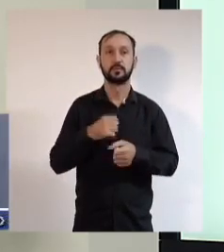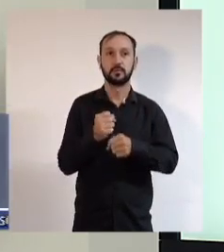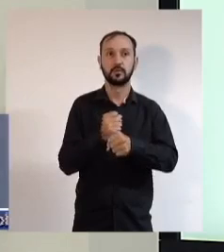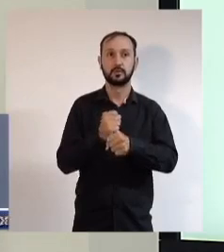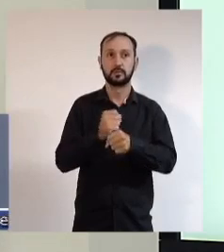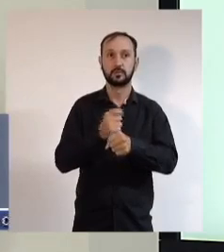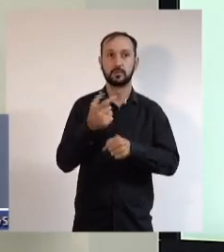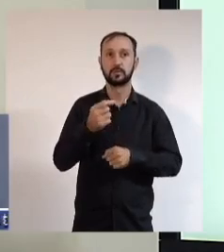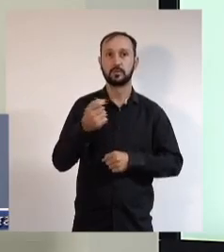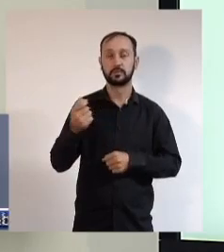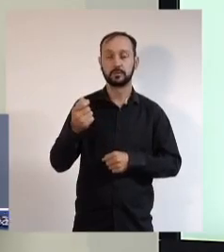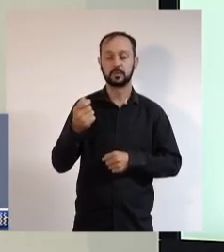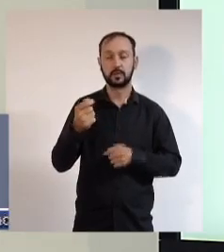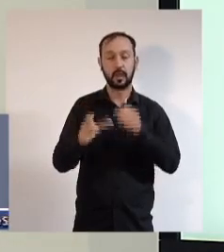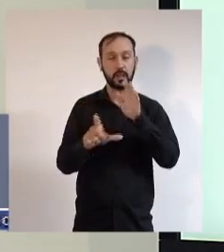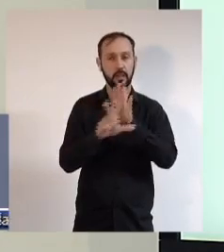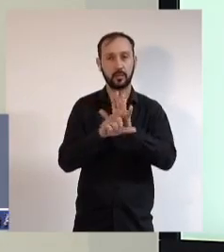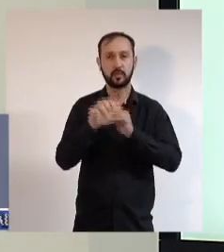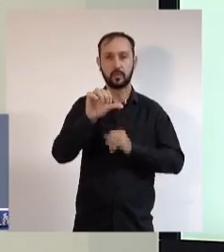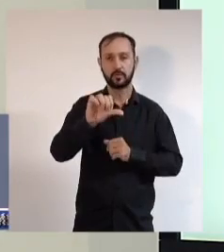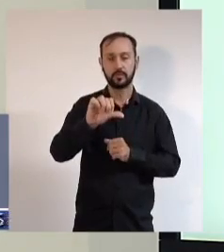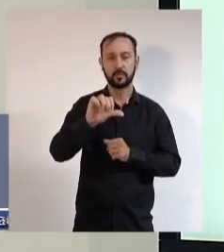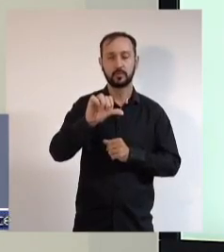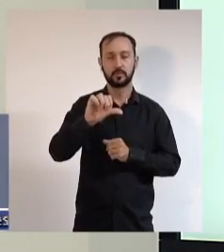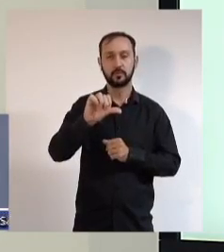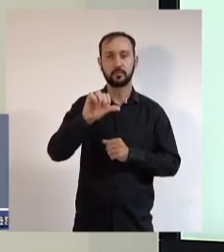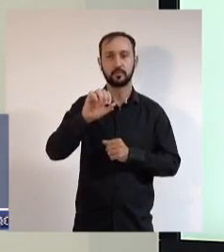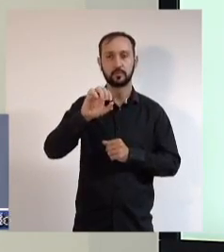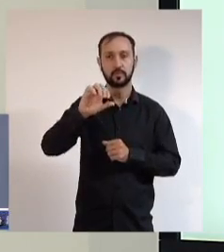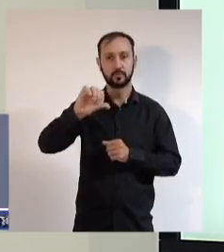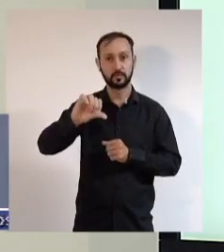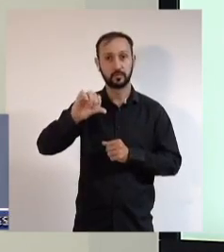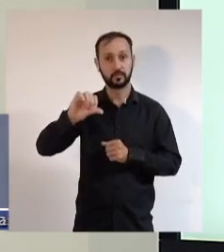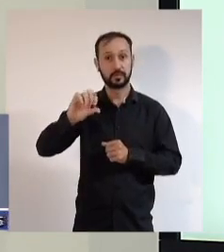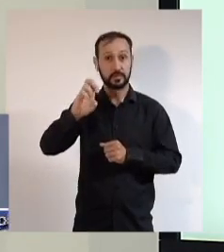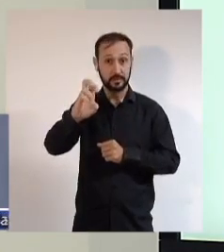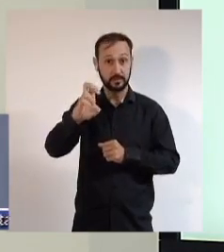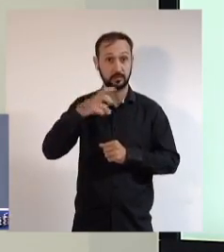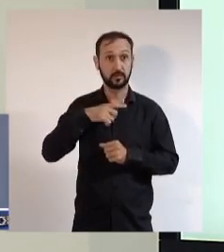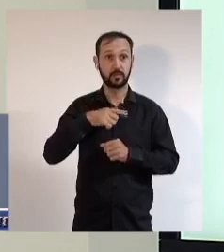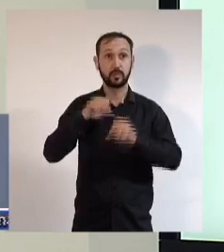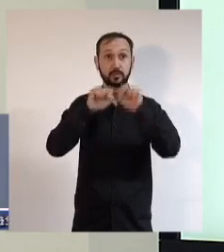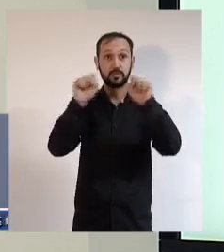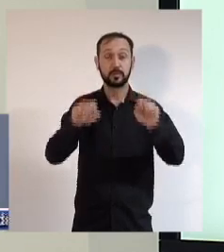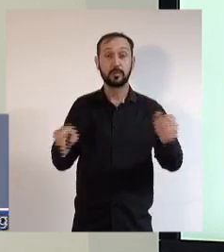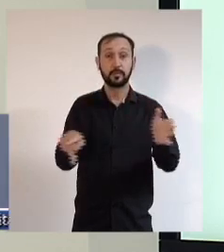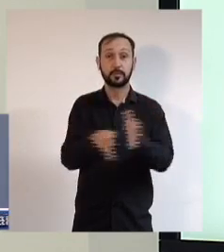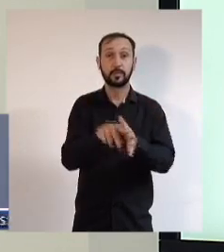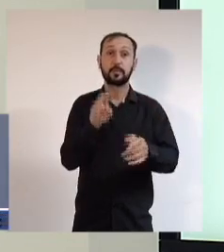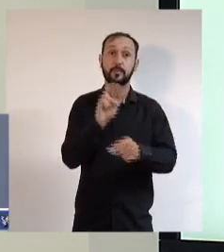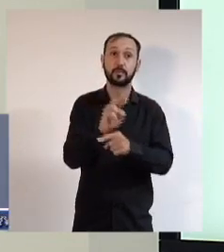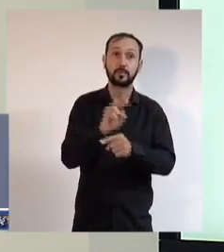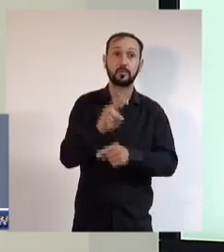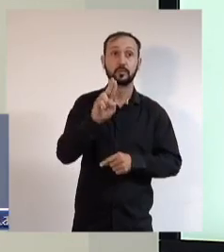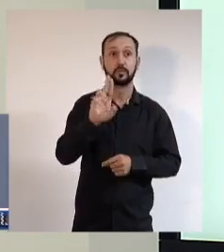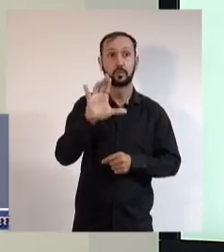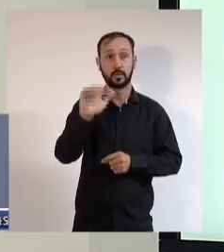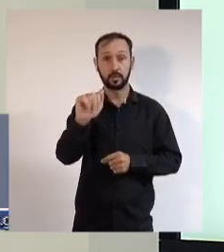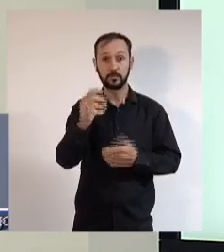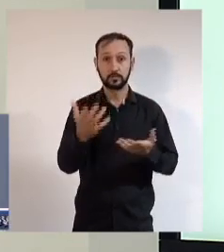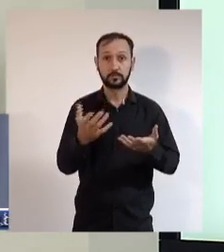lei aprovada a lei 9.985 que é conhecida como o sistema nacional de unidades de conservação